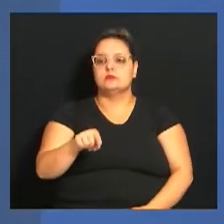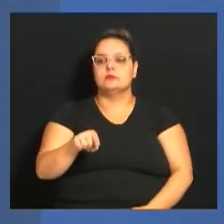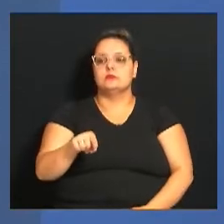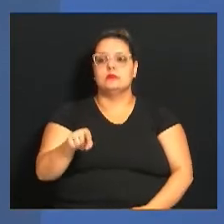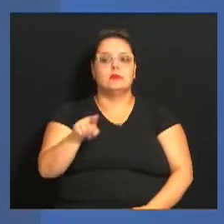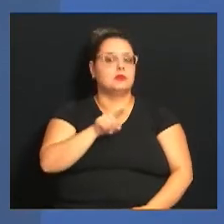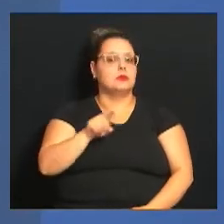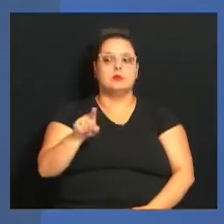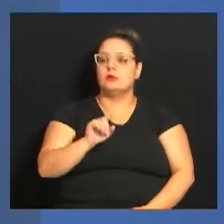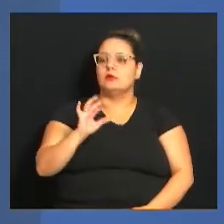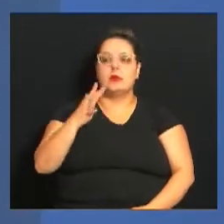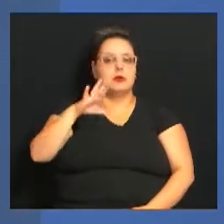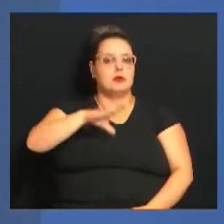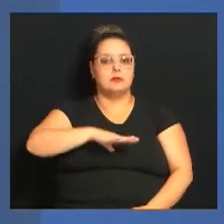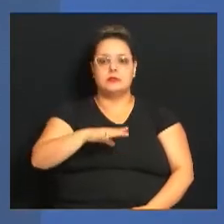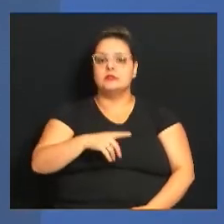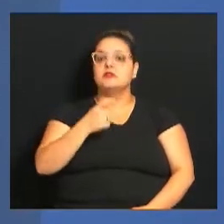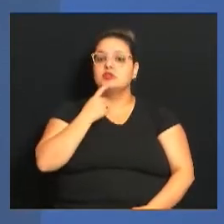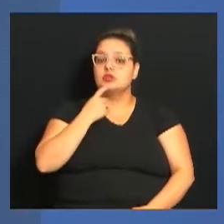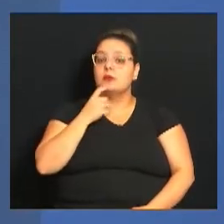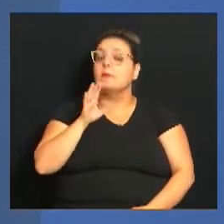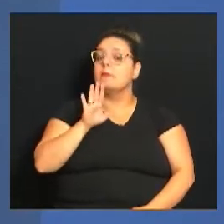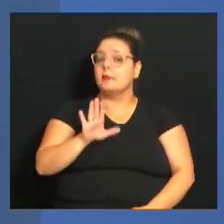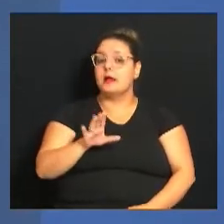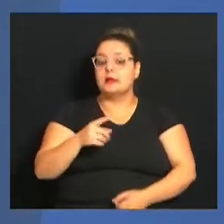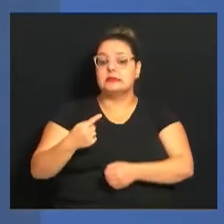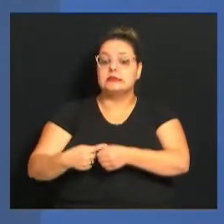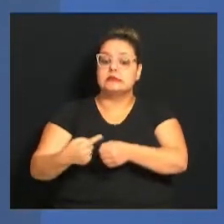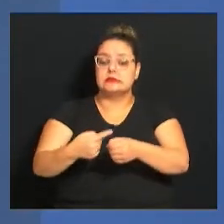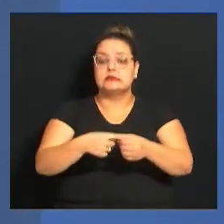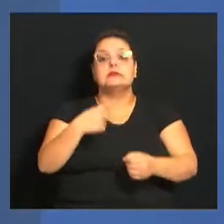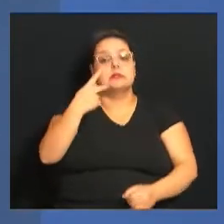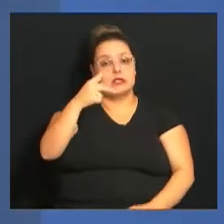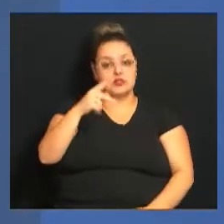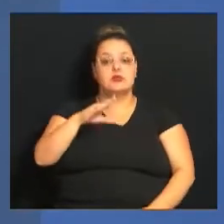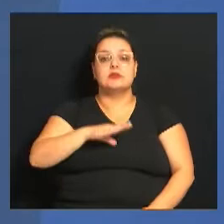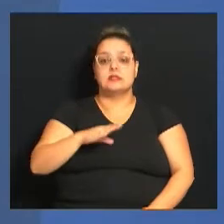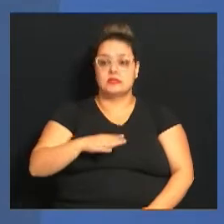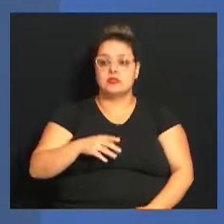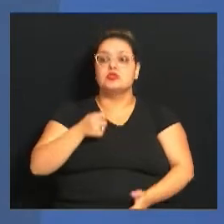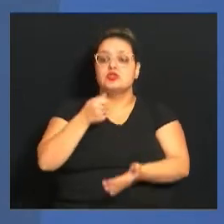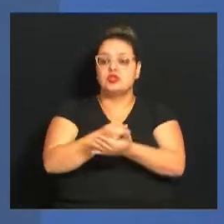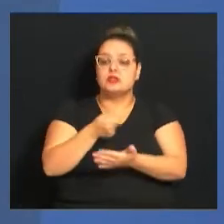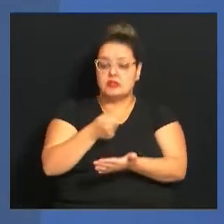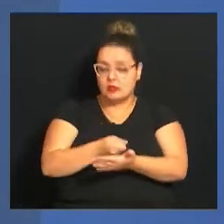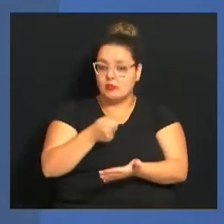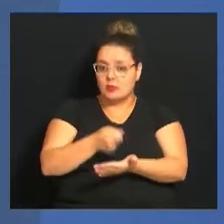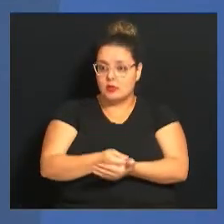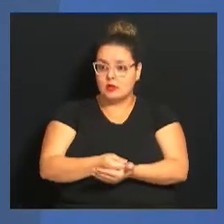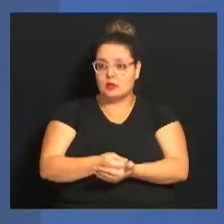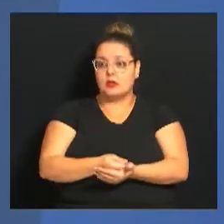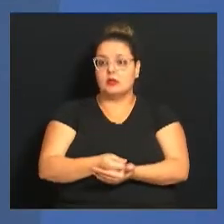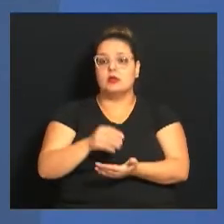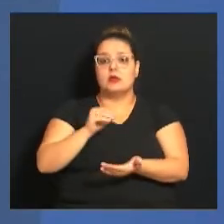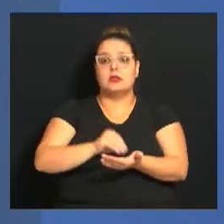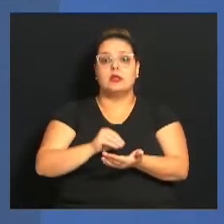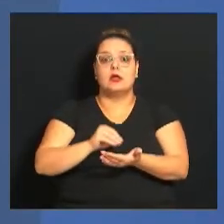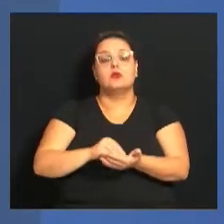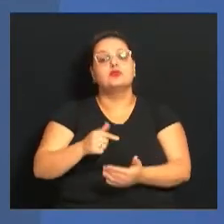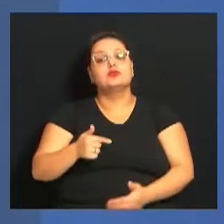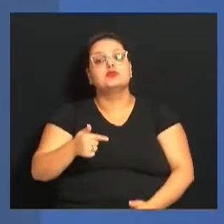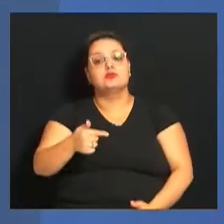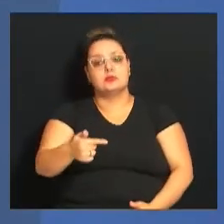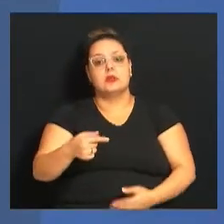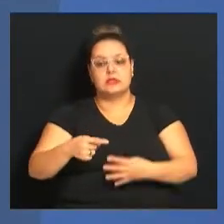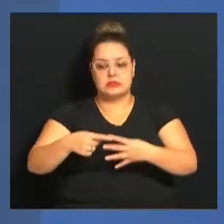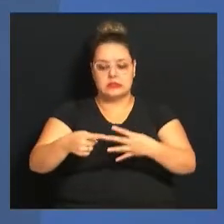para Campinas, Gabriel. Mas se você é da região e na sua cidade tinha essa obrigatoriedade, na última semana, os